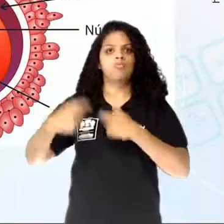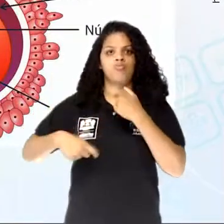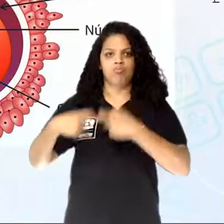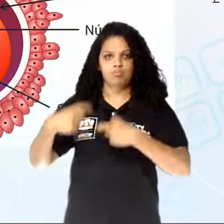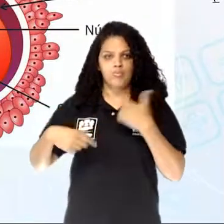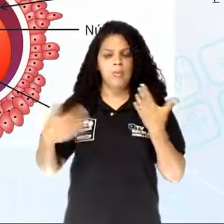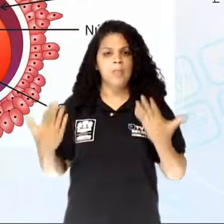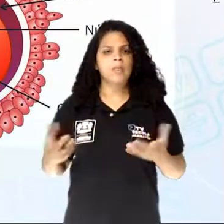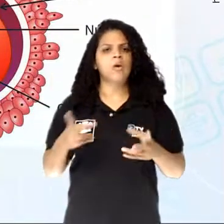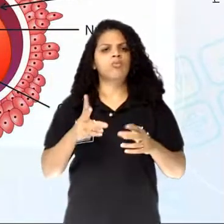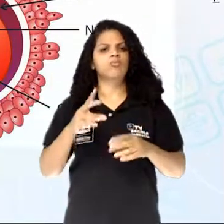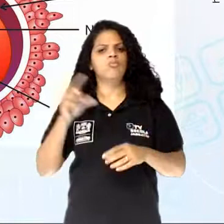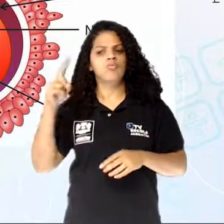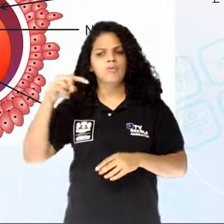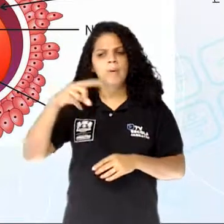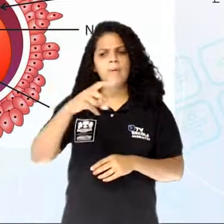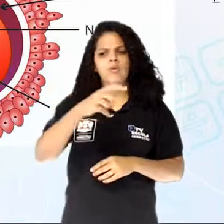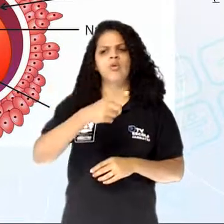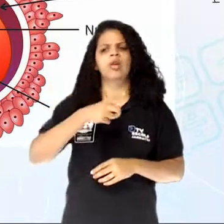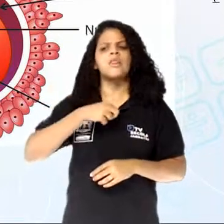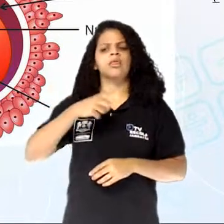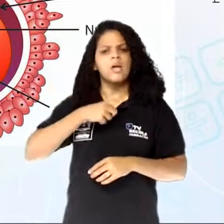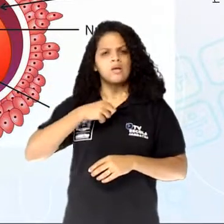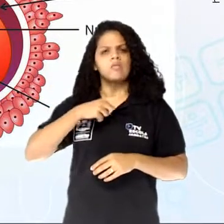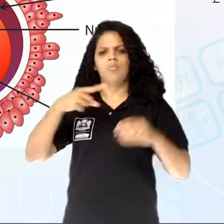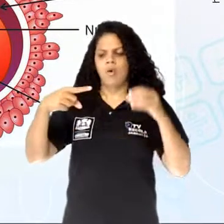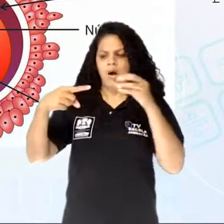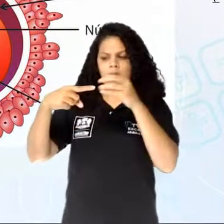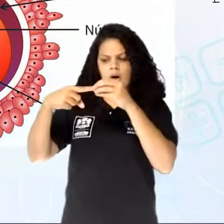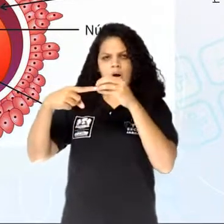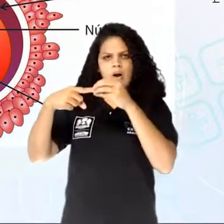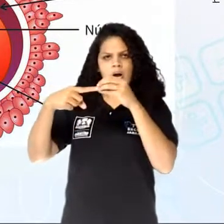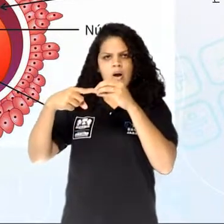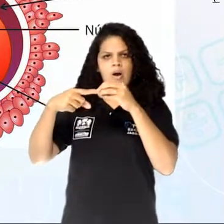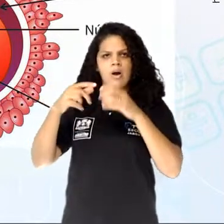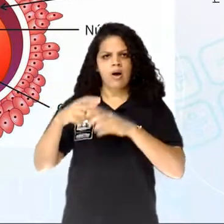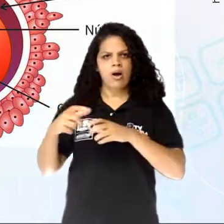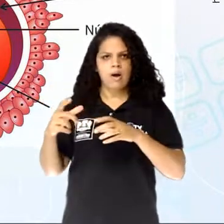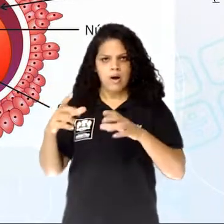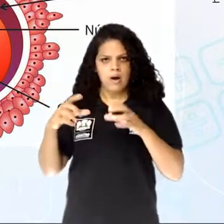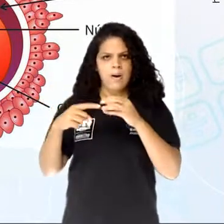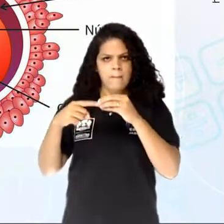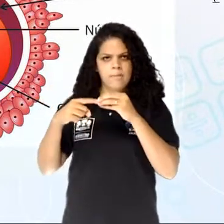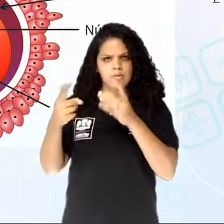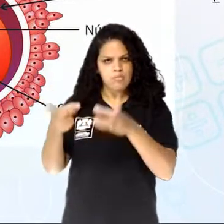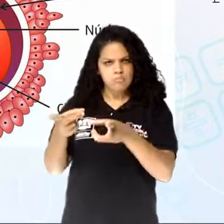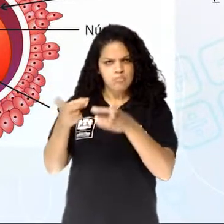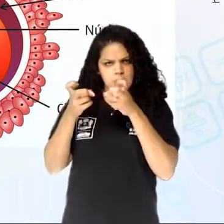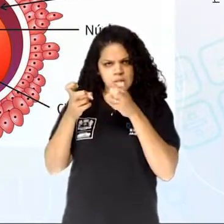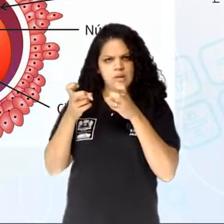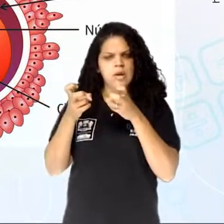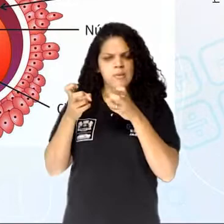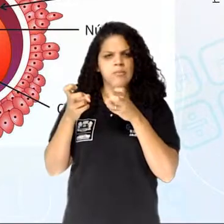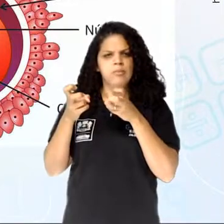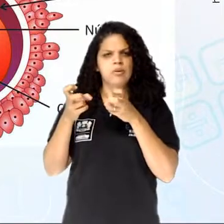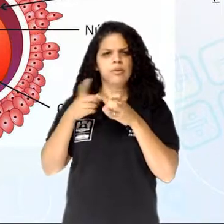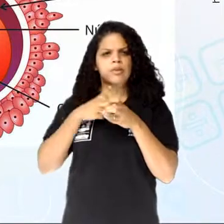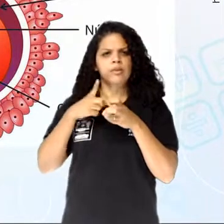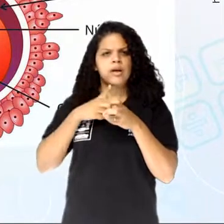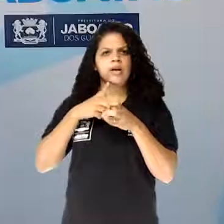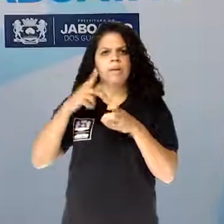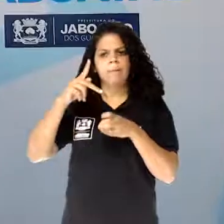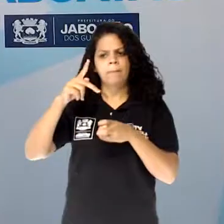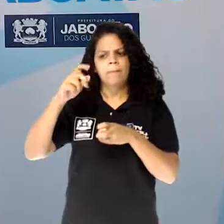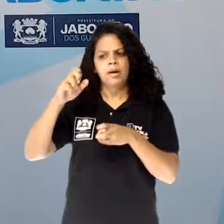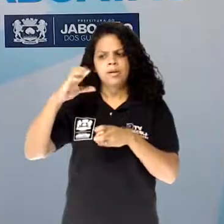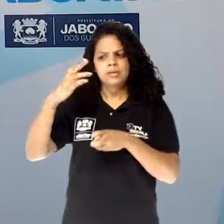características aí, né? A gente tem a cabeça do espermatozoide, como vocês podem observar aí, onde você tem a peça intermediária logo